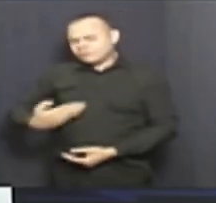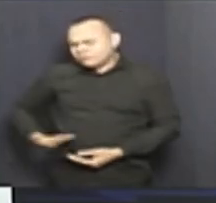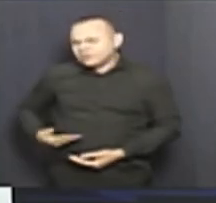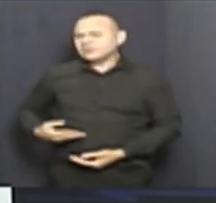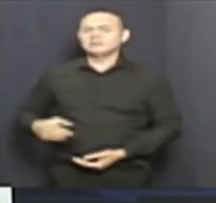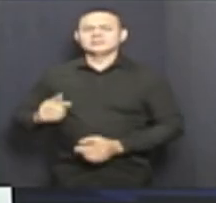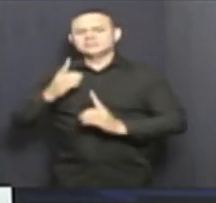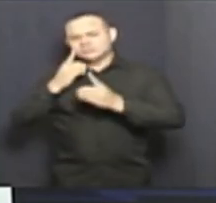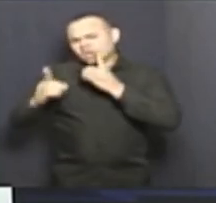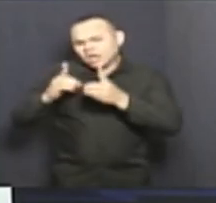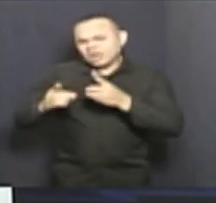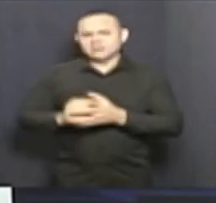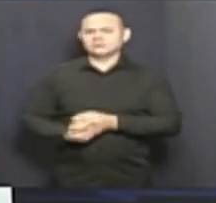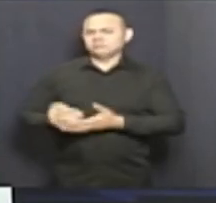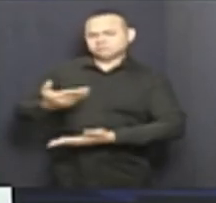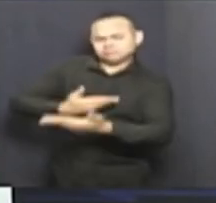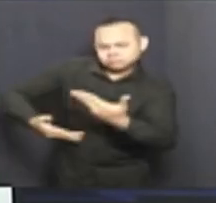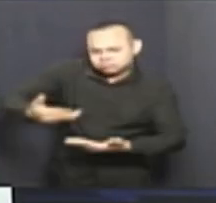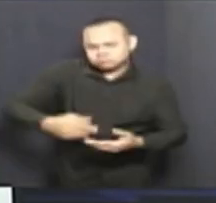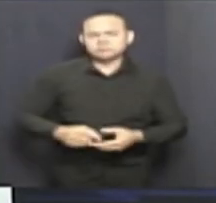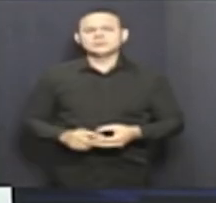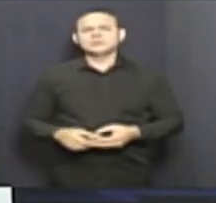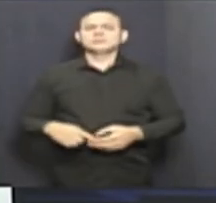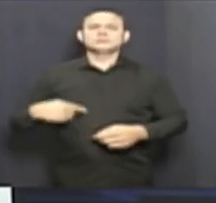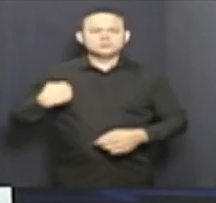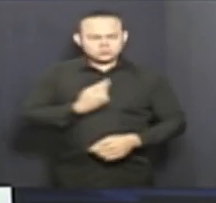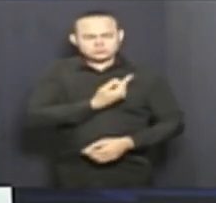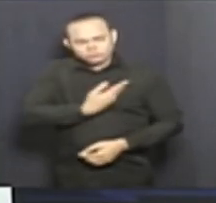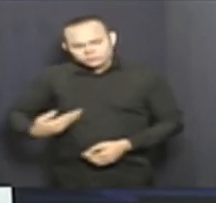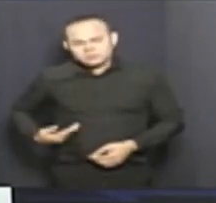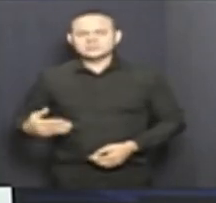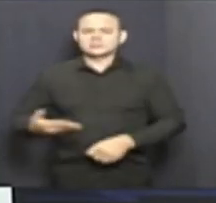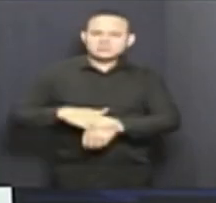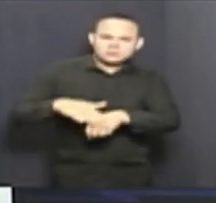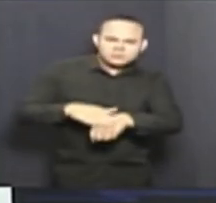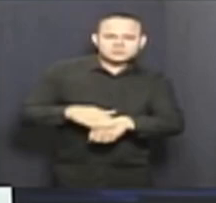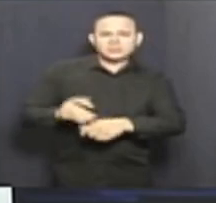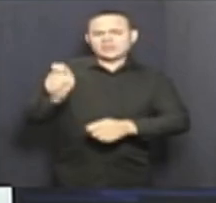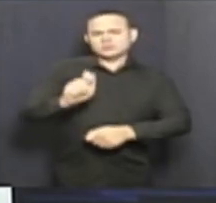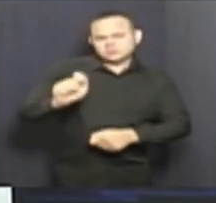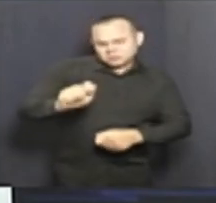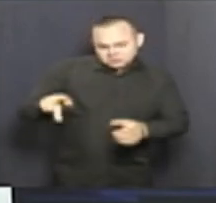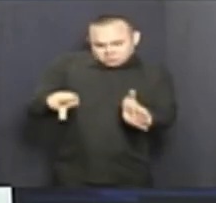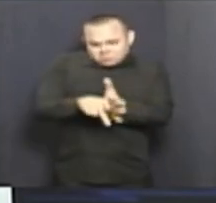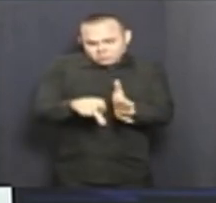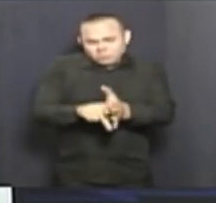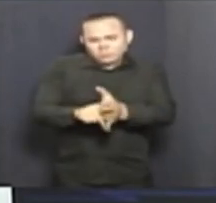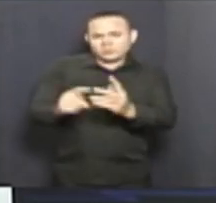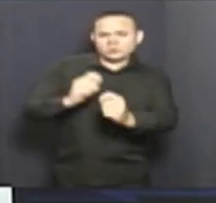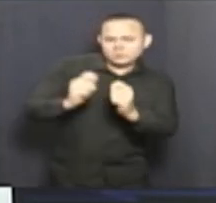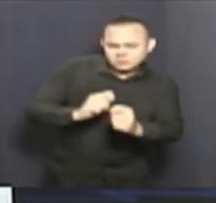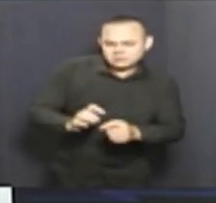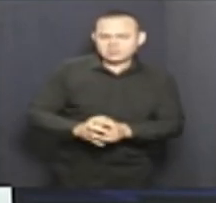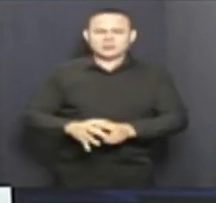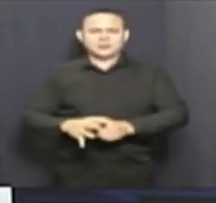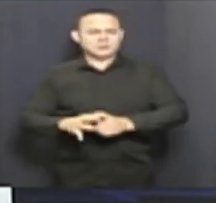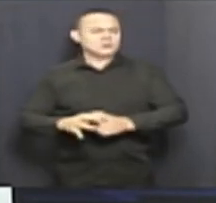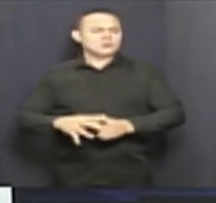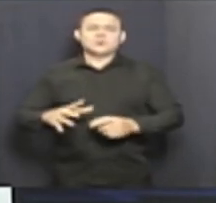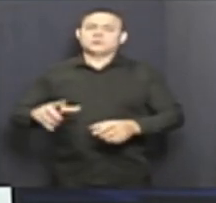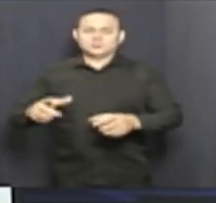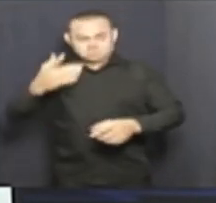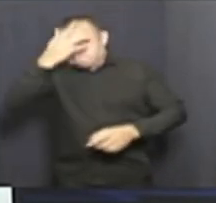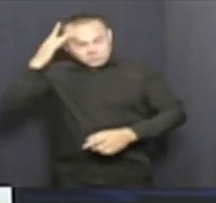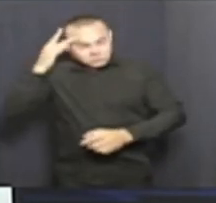no nosso governo nós queremos conversar com as associações comerciais nós queremos comer conversar com os pequenos e médios empreendedores nós queremos criar uma política